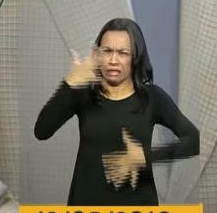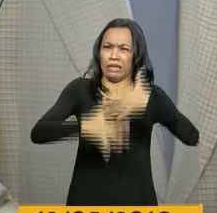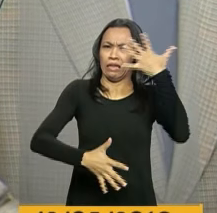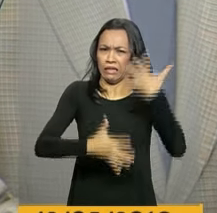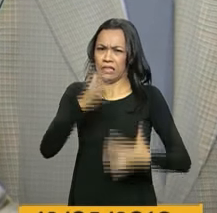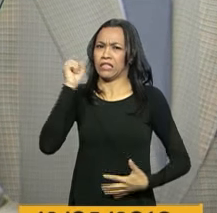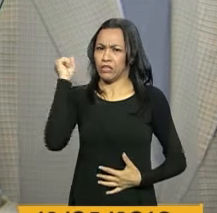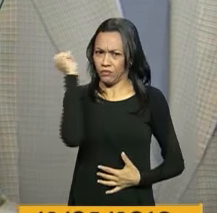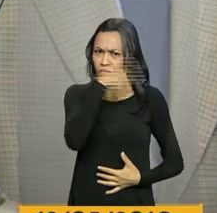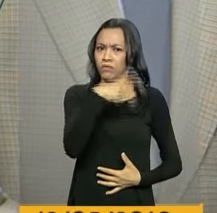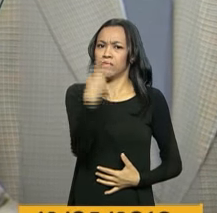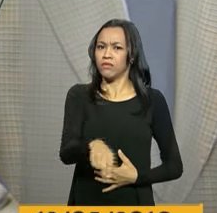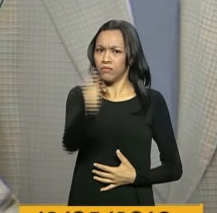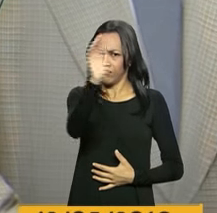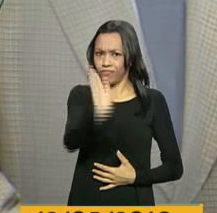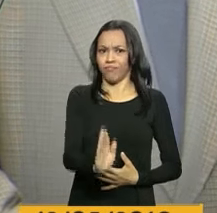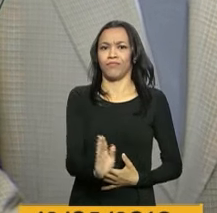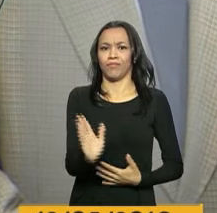dificuldade.